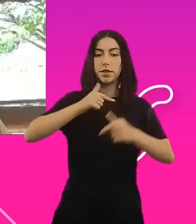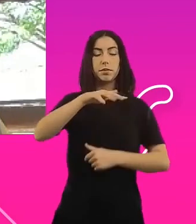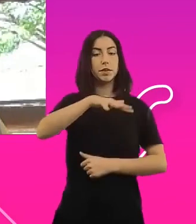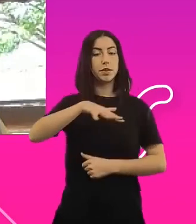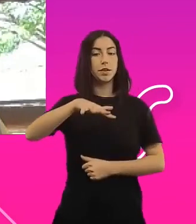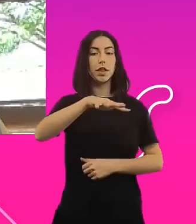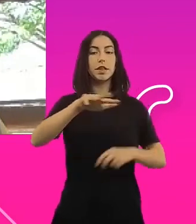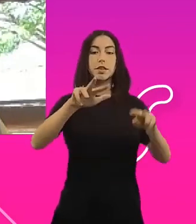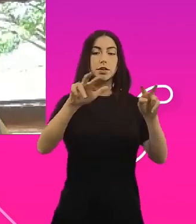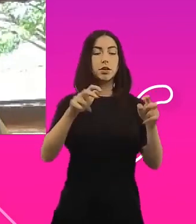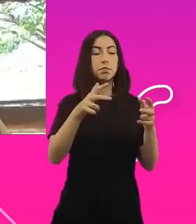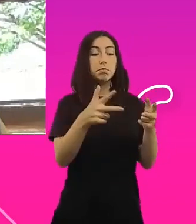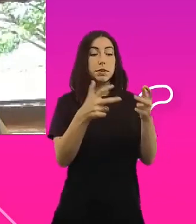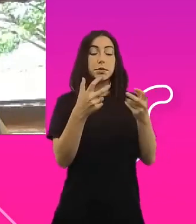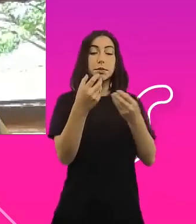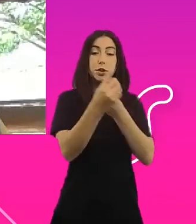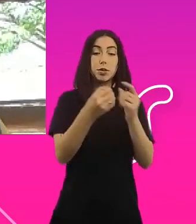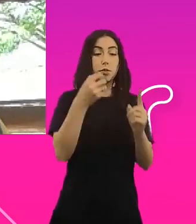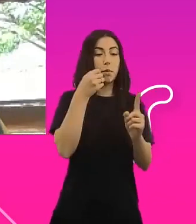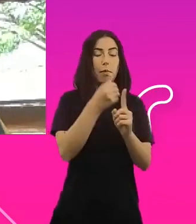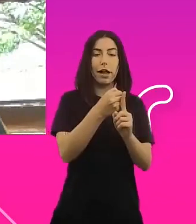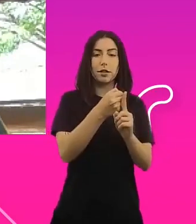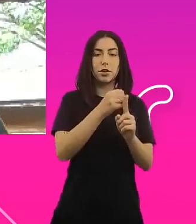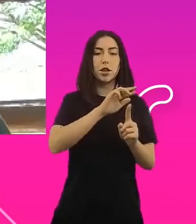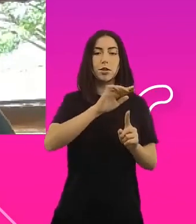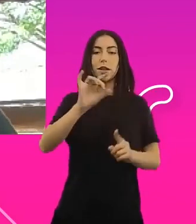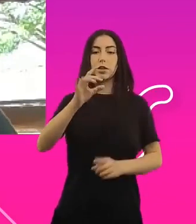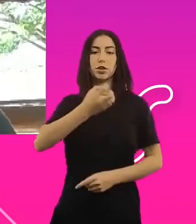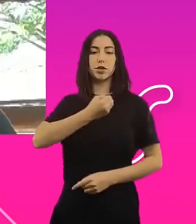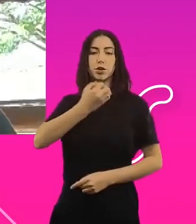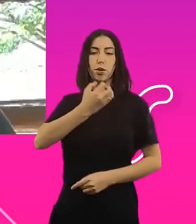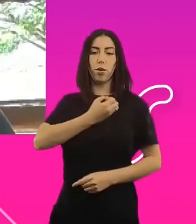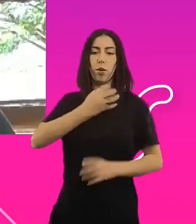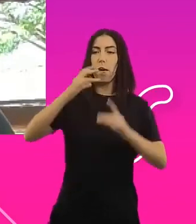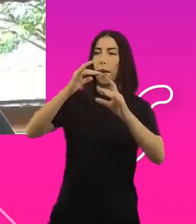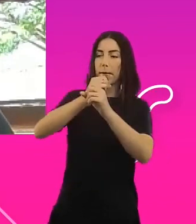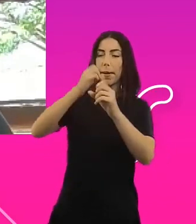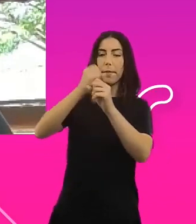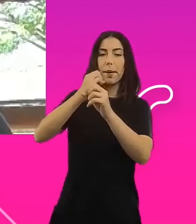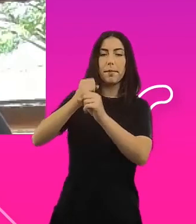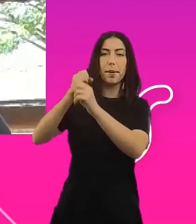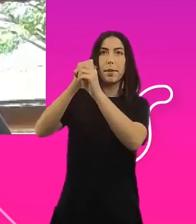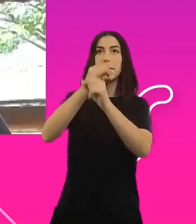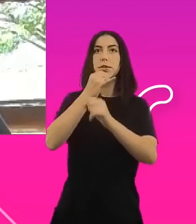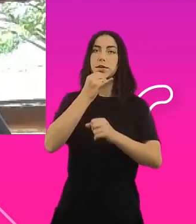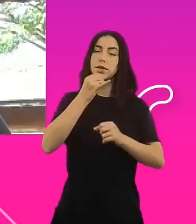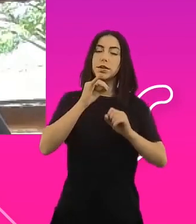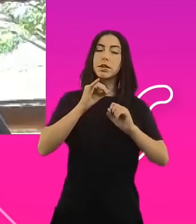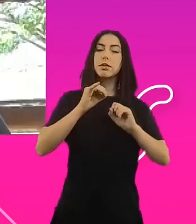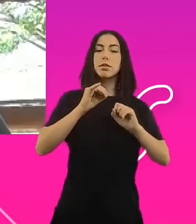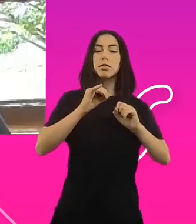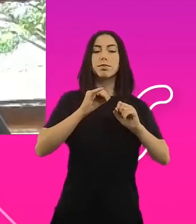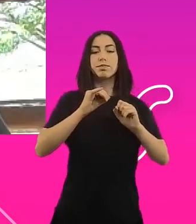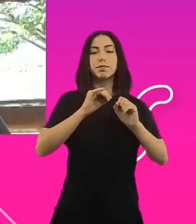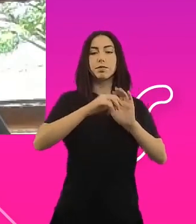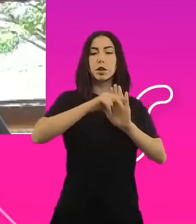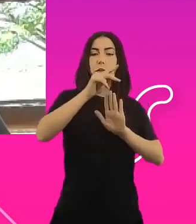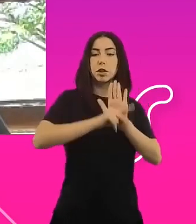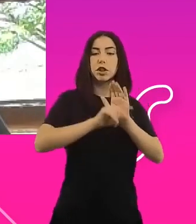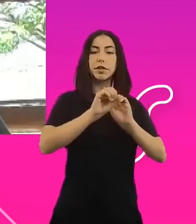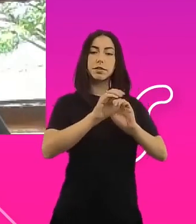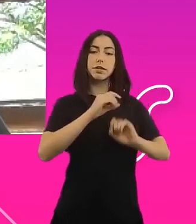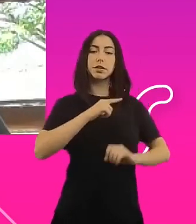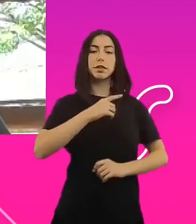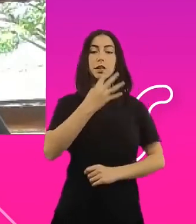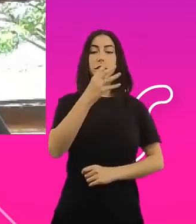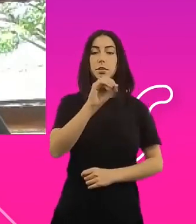não só mensurar números. Então, eu faço um projeto de educação, eu tenho 40 mil jovens ali participando no Brasil